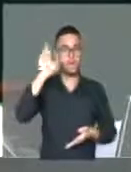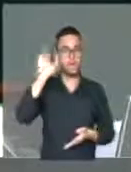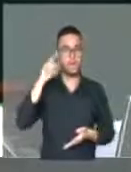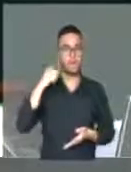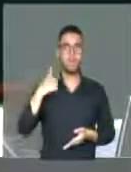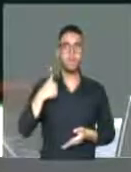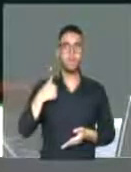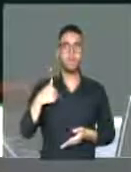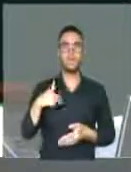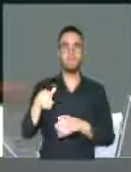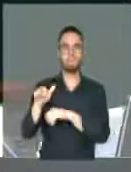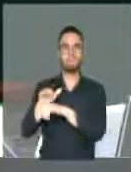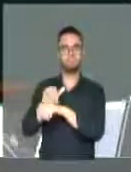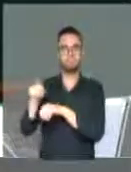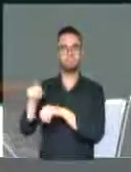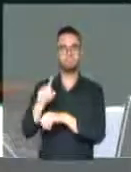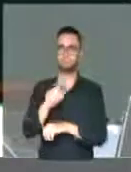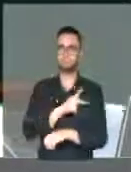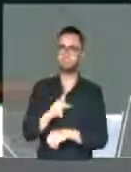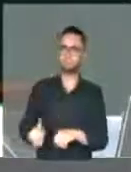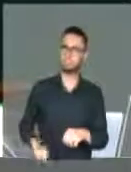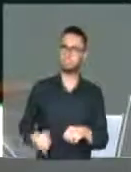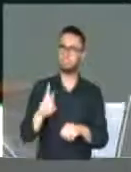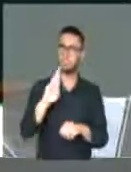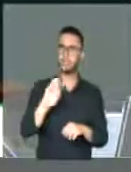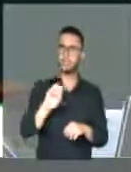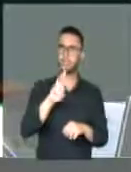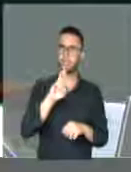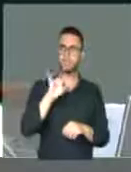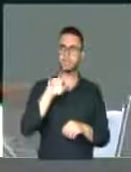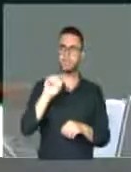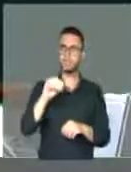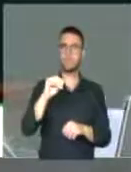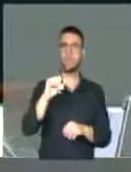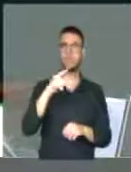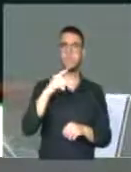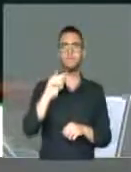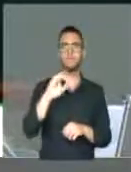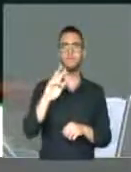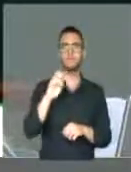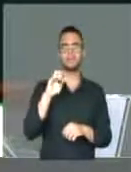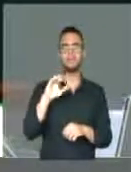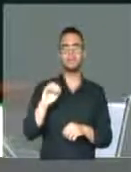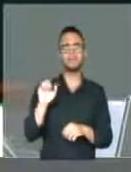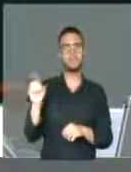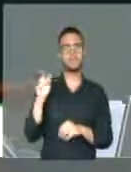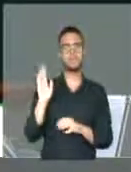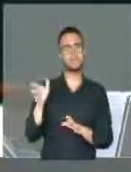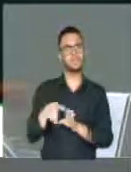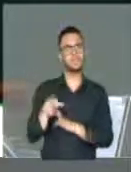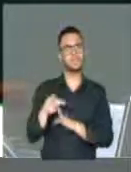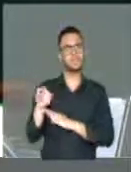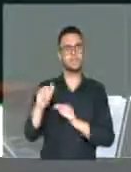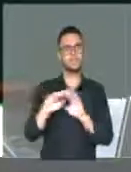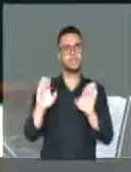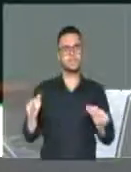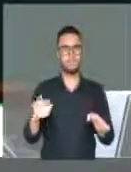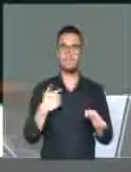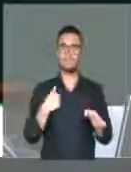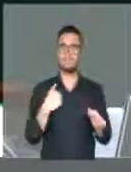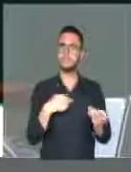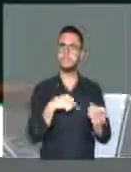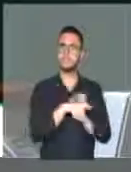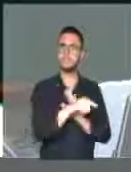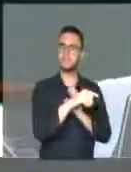para o nosso presidente Rodrigo Pacheco, ele orientou para pedir uma informação à mesa, e eu pedi essa